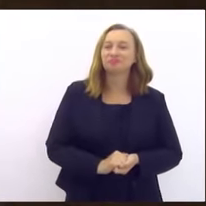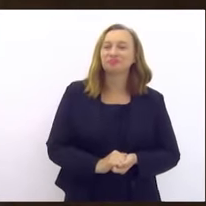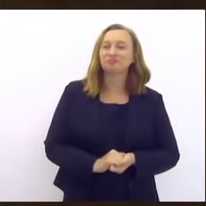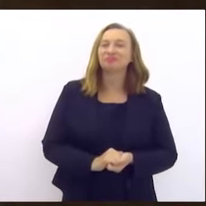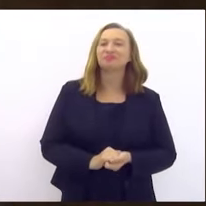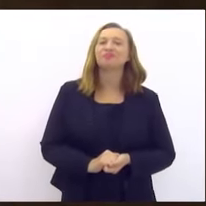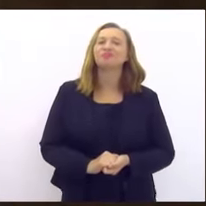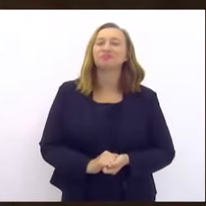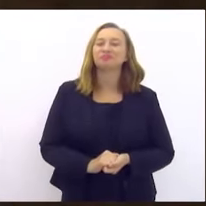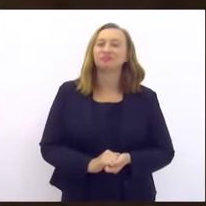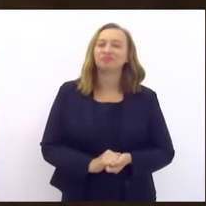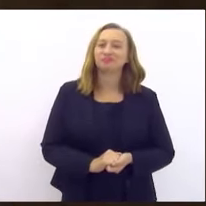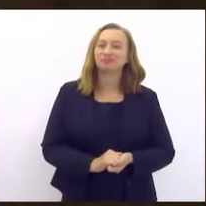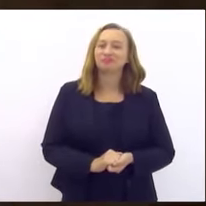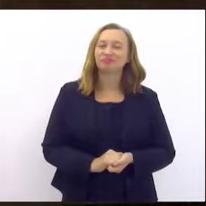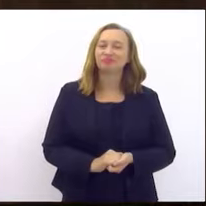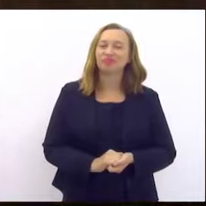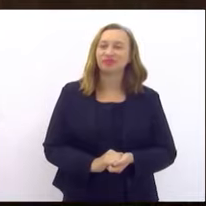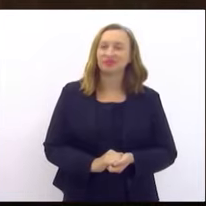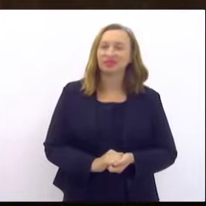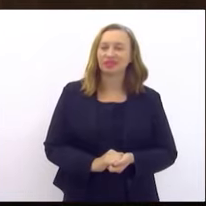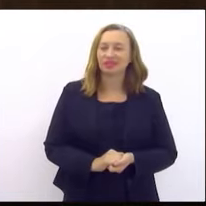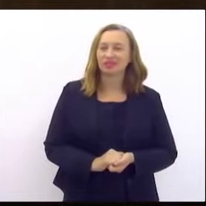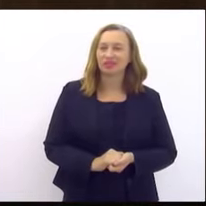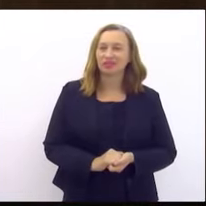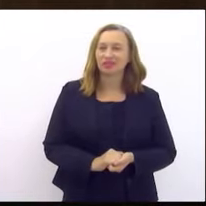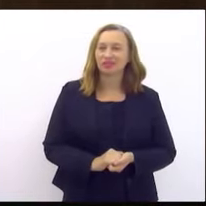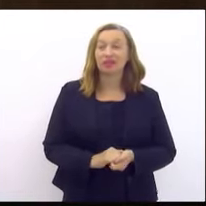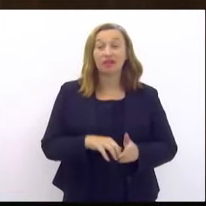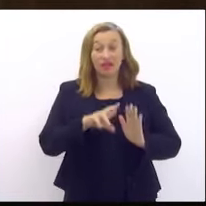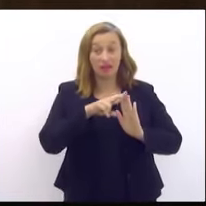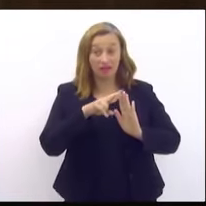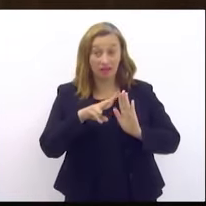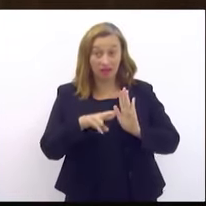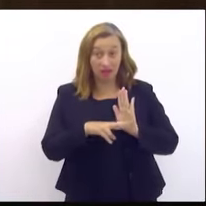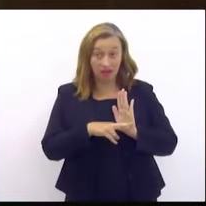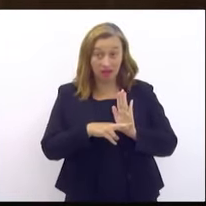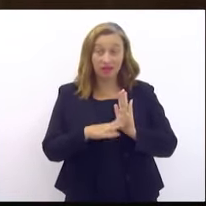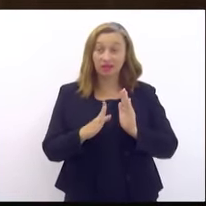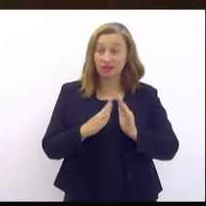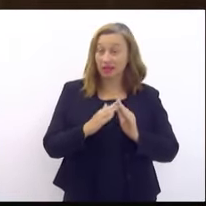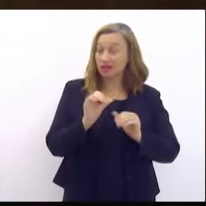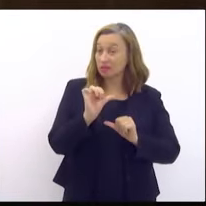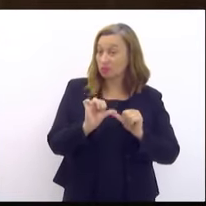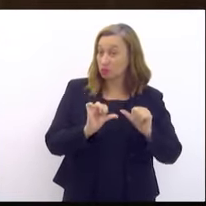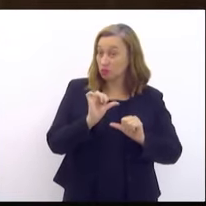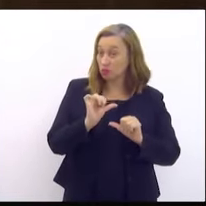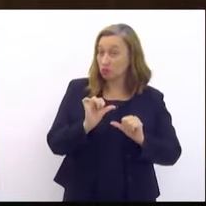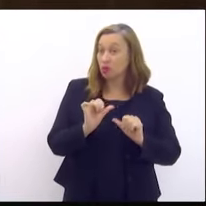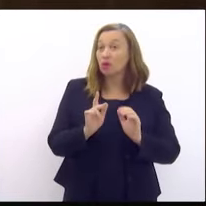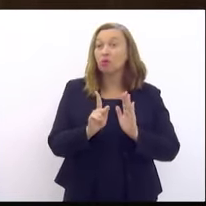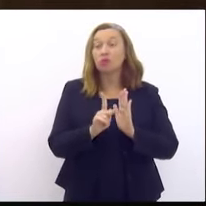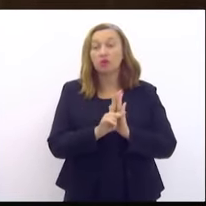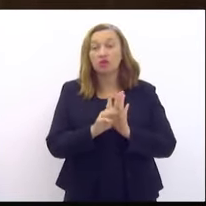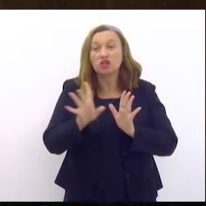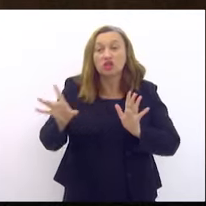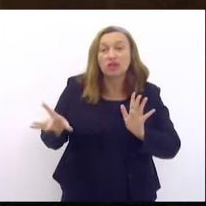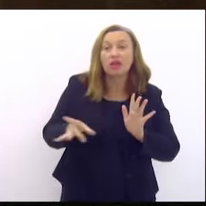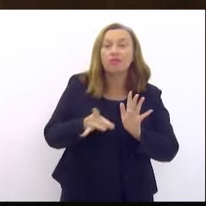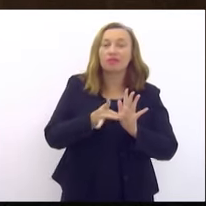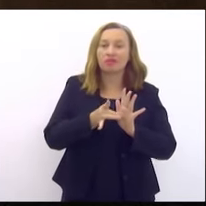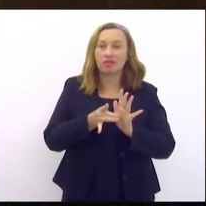seguinte a não ser que o Regimento Interno tenha mudado o projeto tá